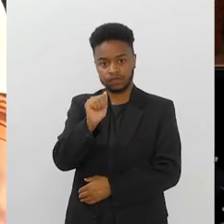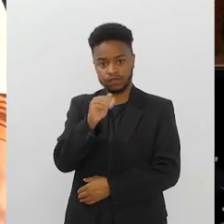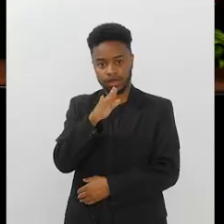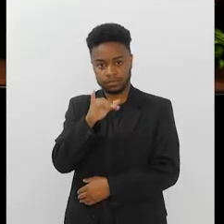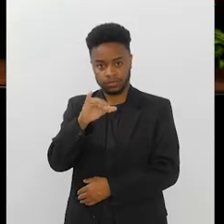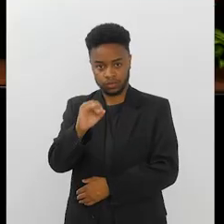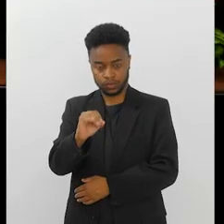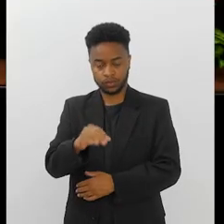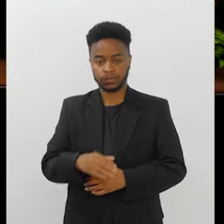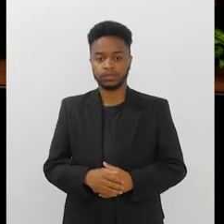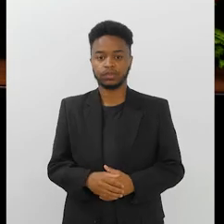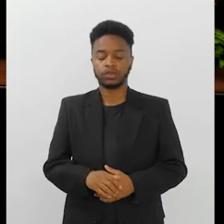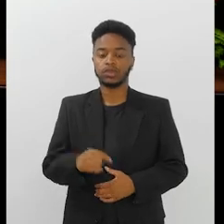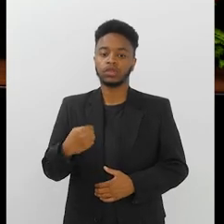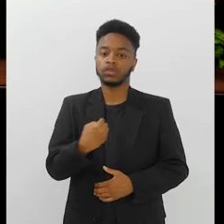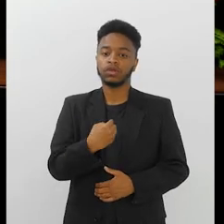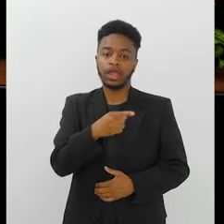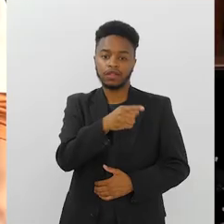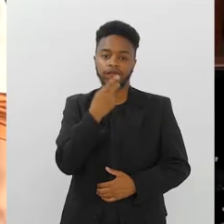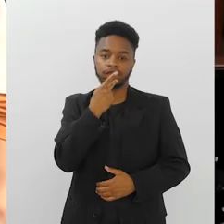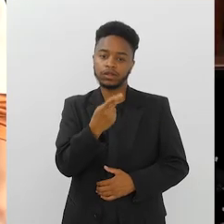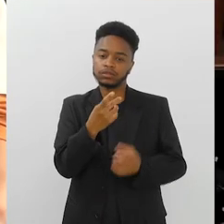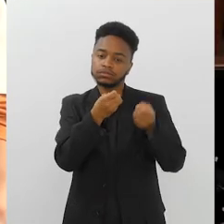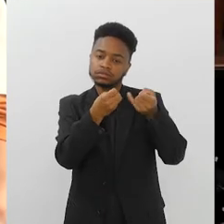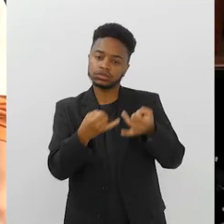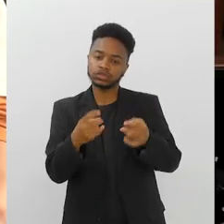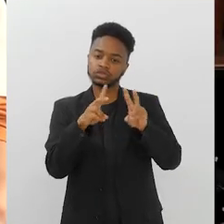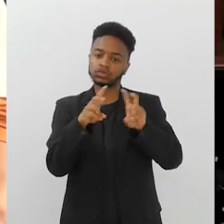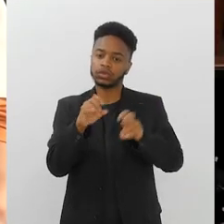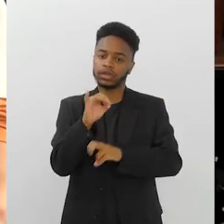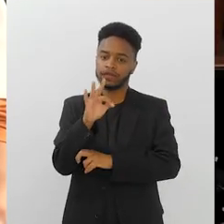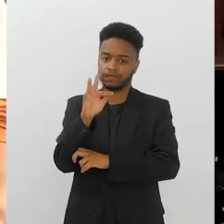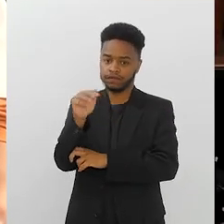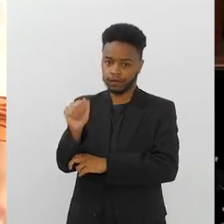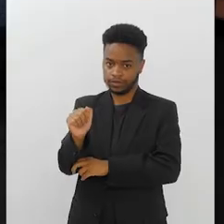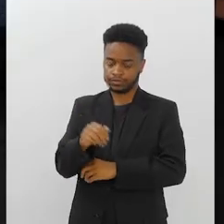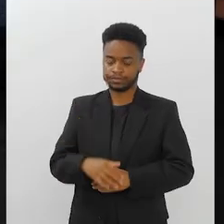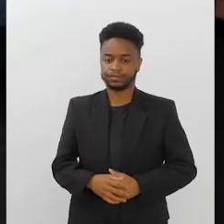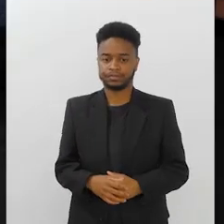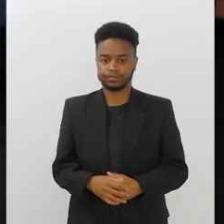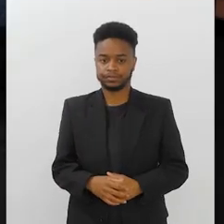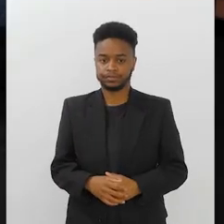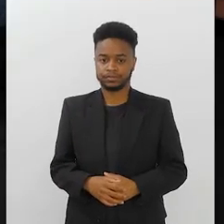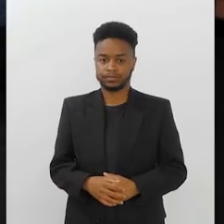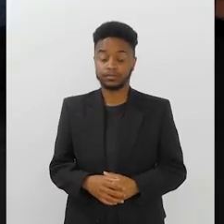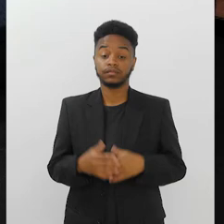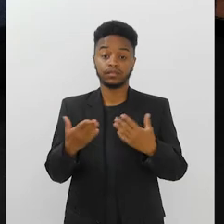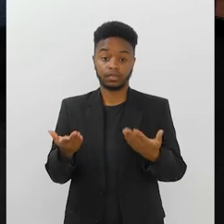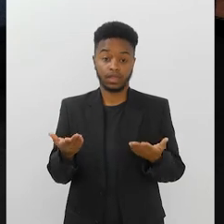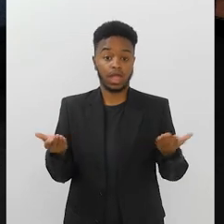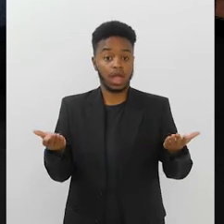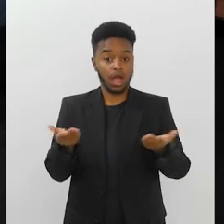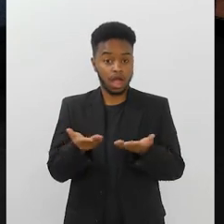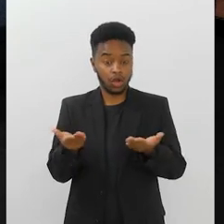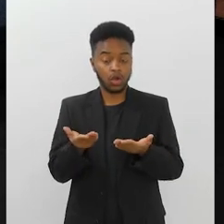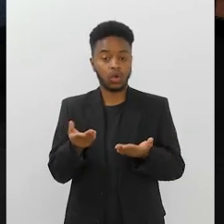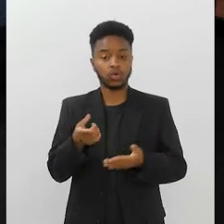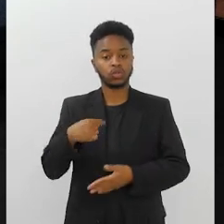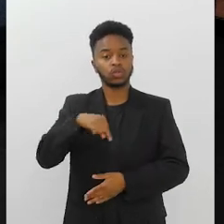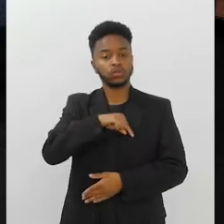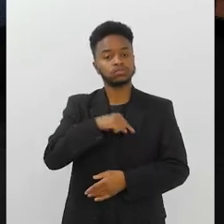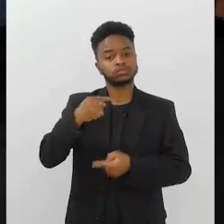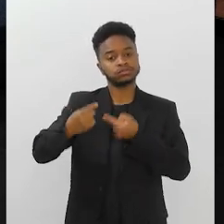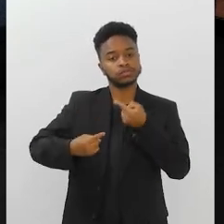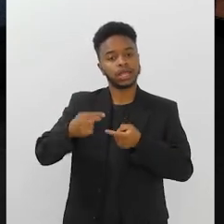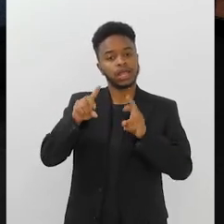sacerdote Fábio falando sobre fá Fábio Agora Nós entramos